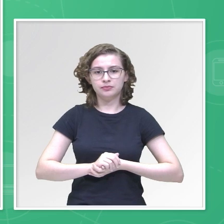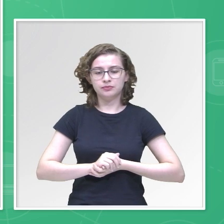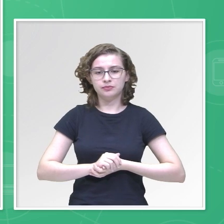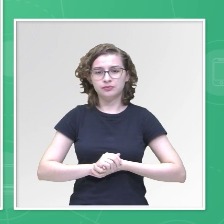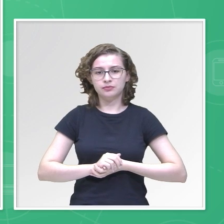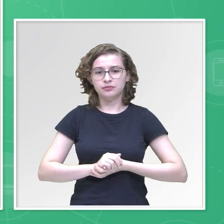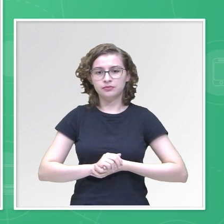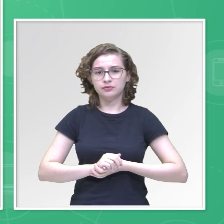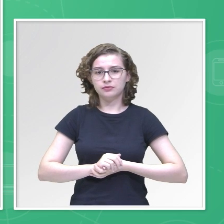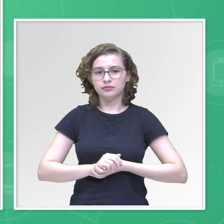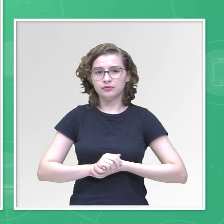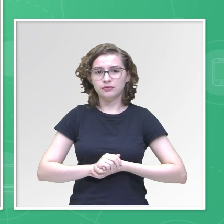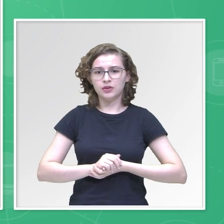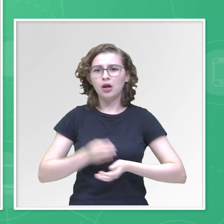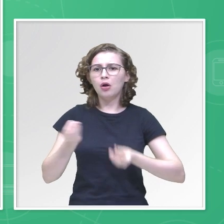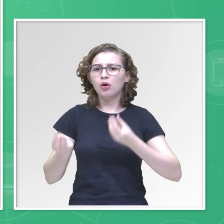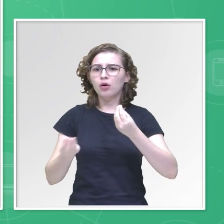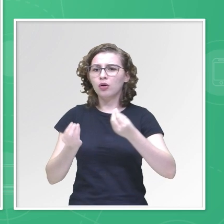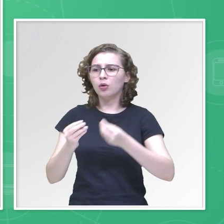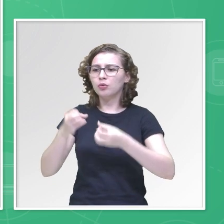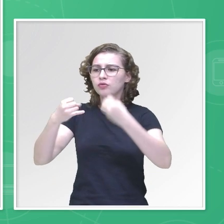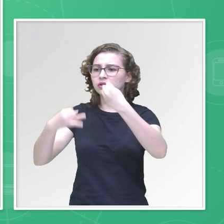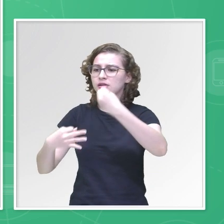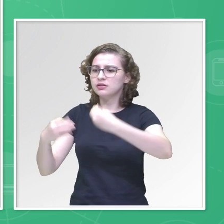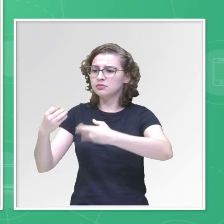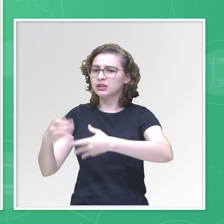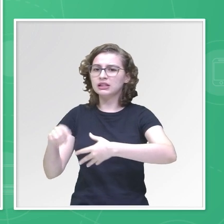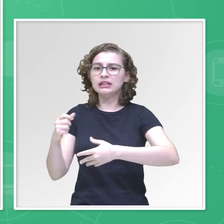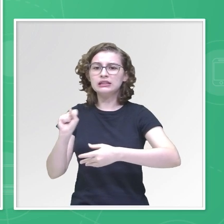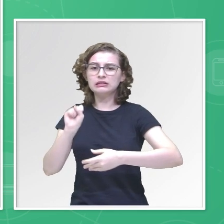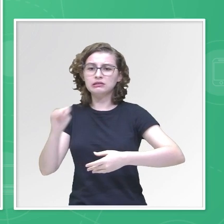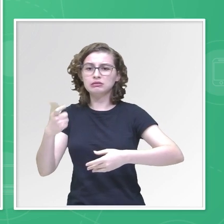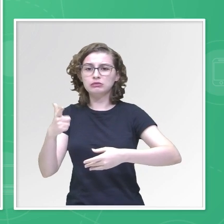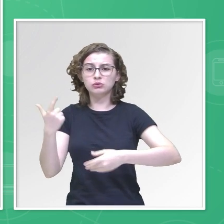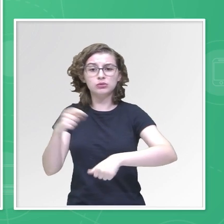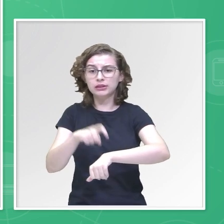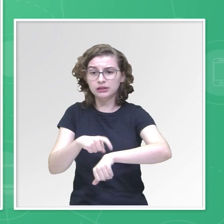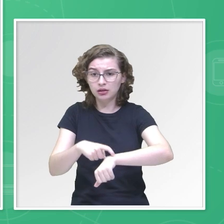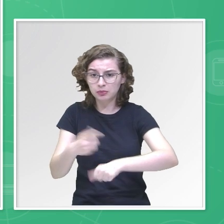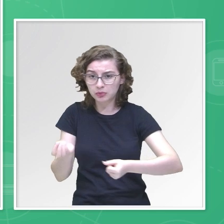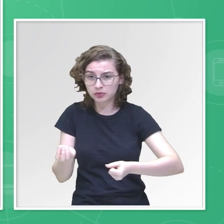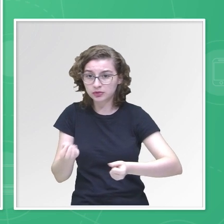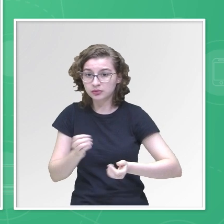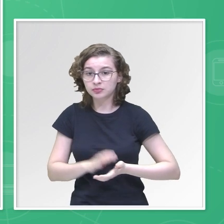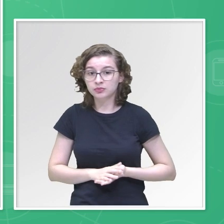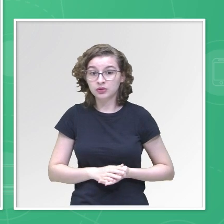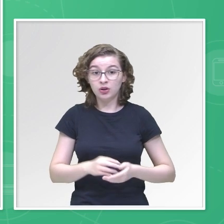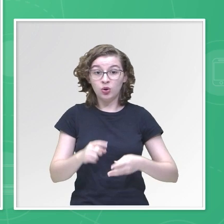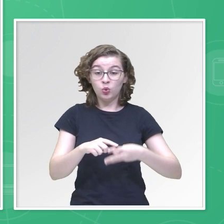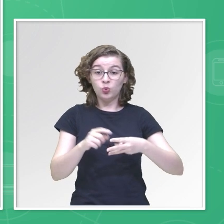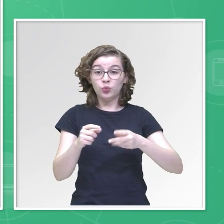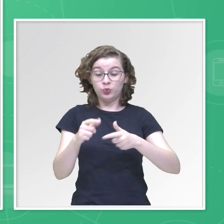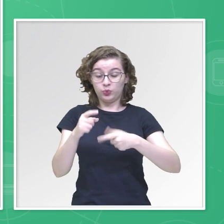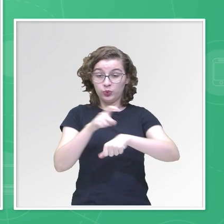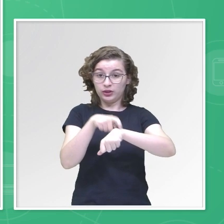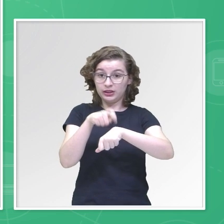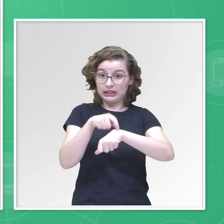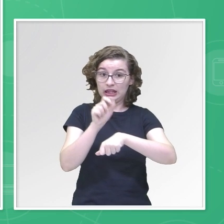contar uma história sem falar do tempo então o tempo ele pode ser cronológico ou marcado pelo relógio ou